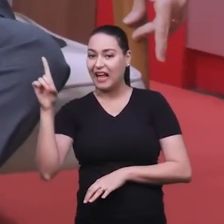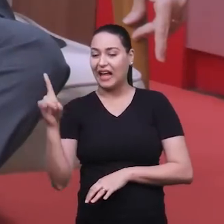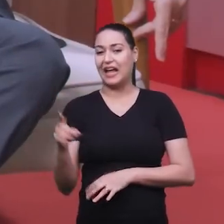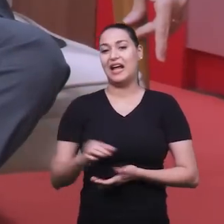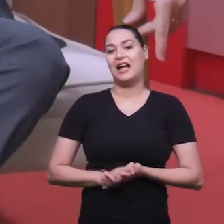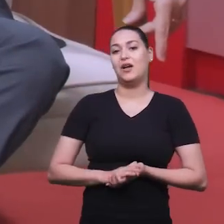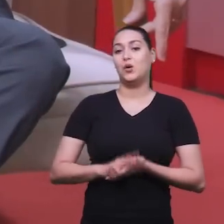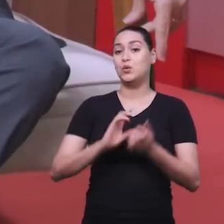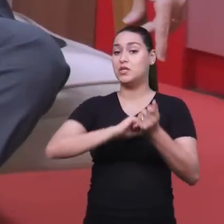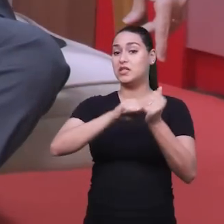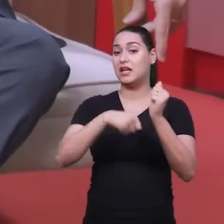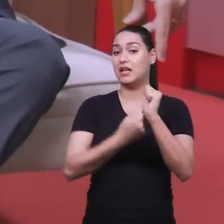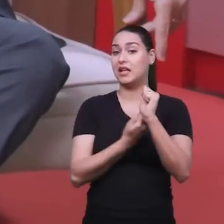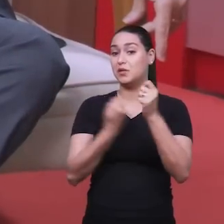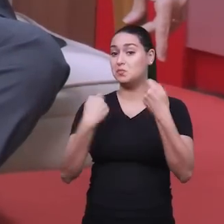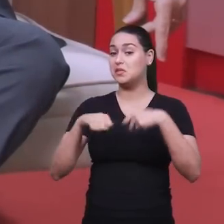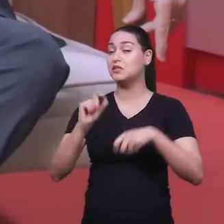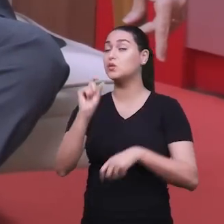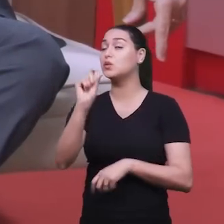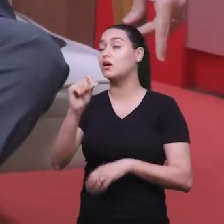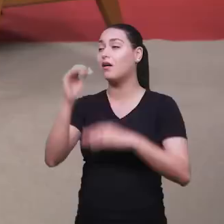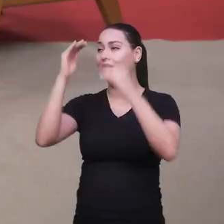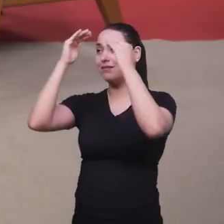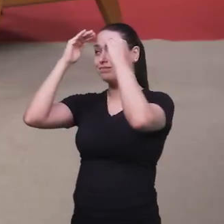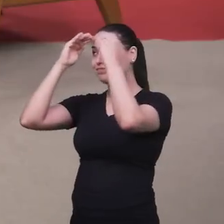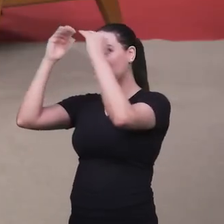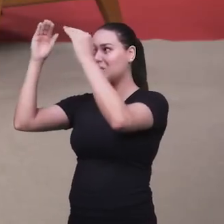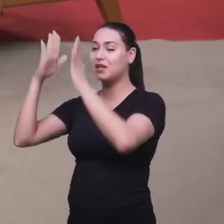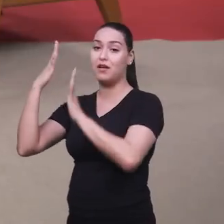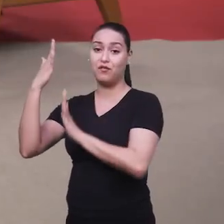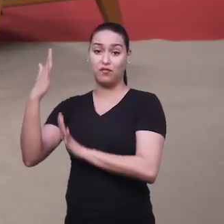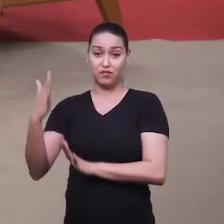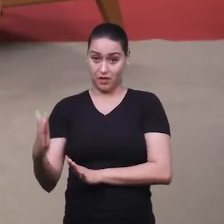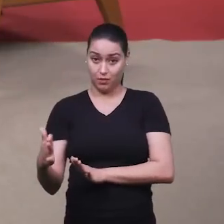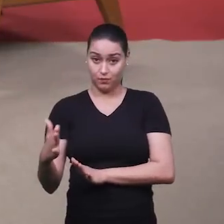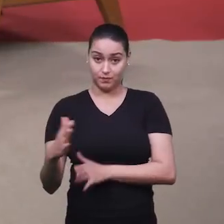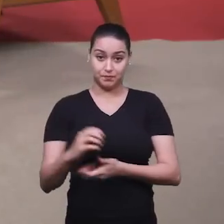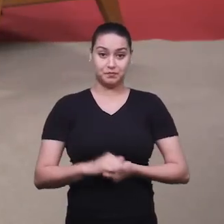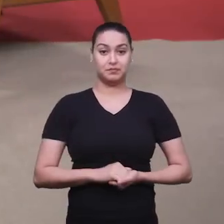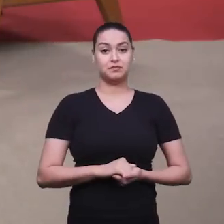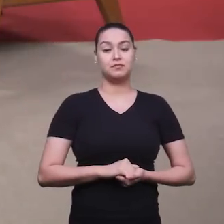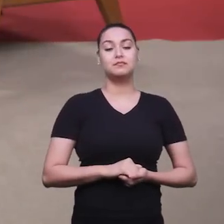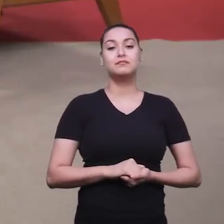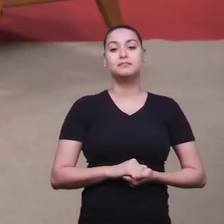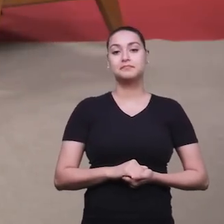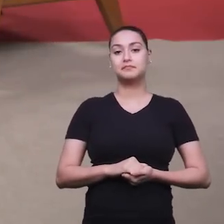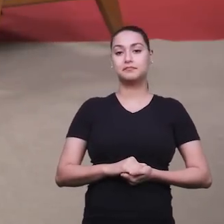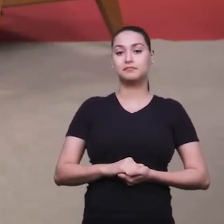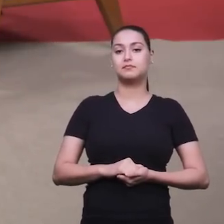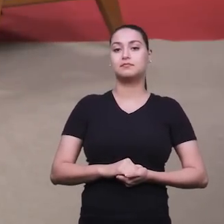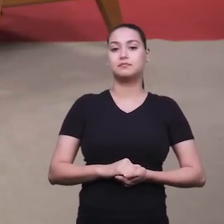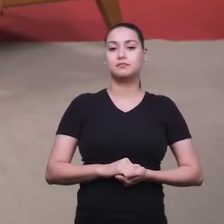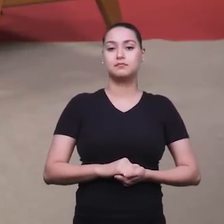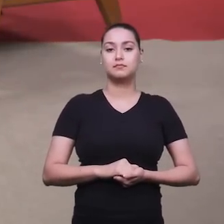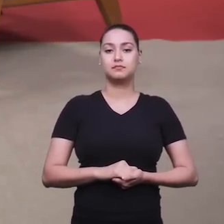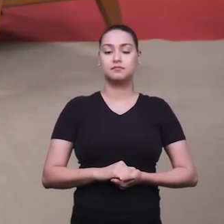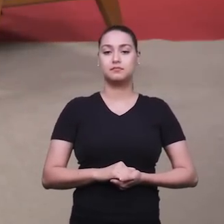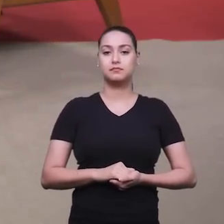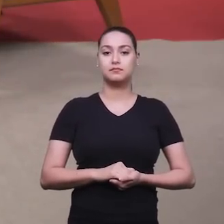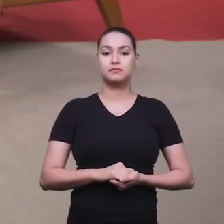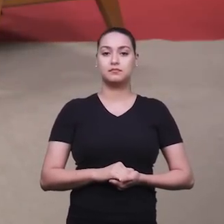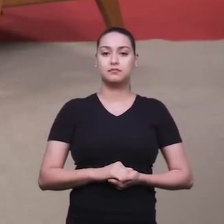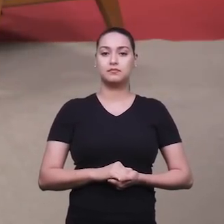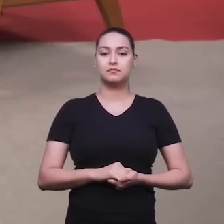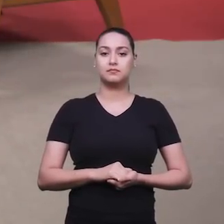de Deus. O valor está na fidelidade. Deixa eu puxar esse gancho que você acabou de colocar aqui, o valor está na